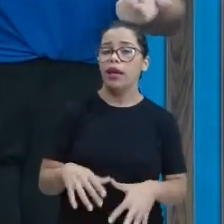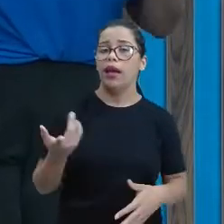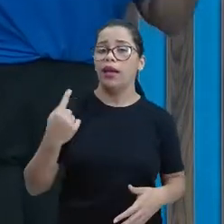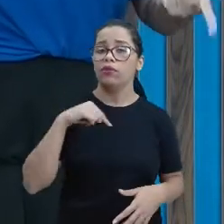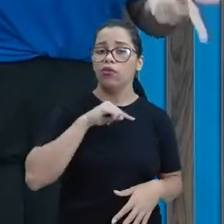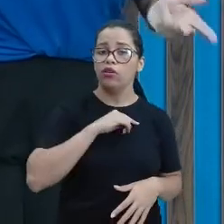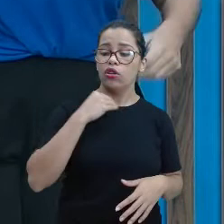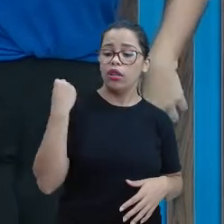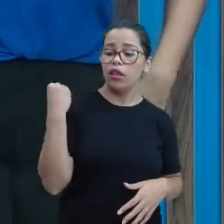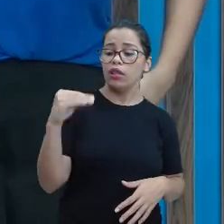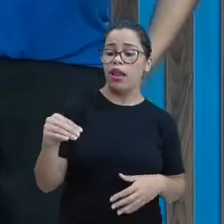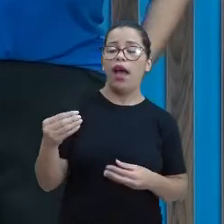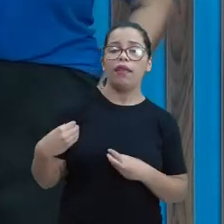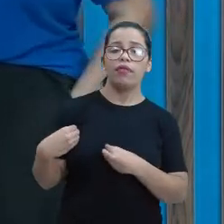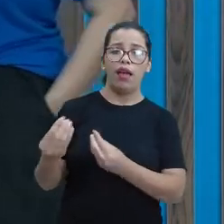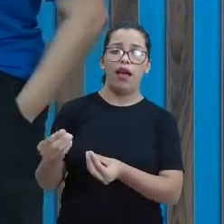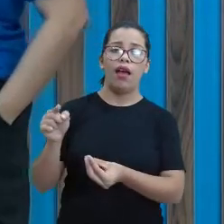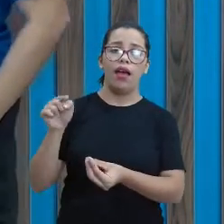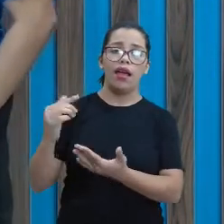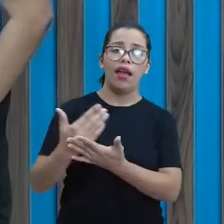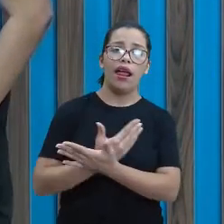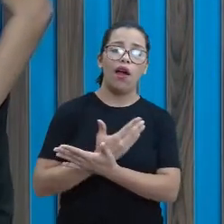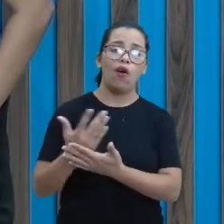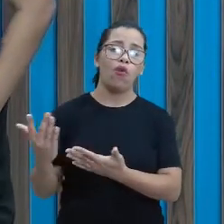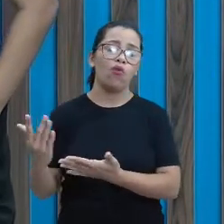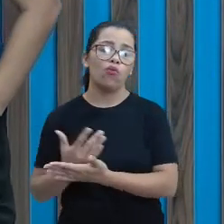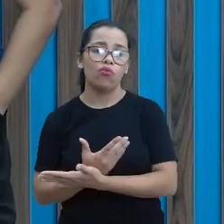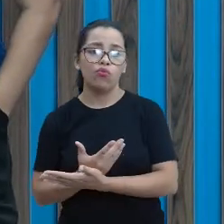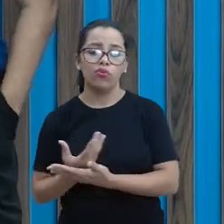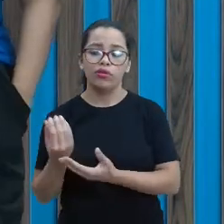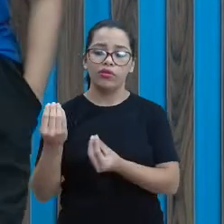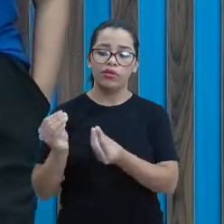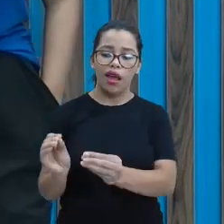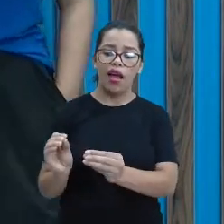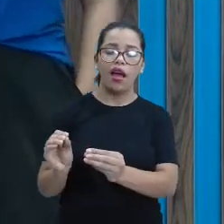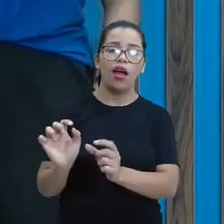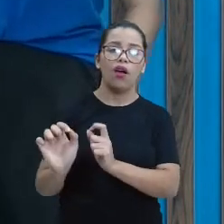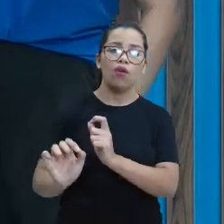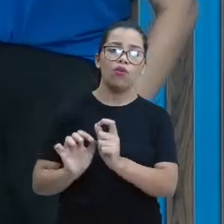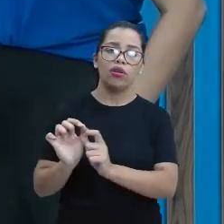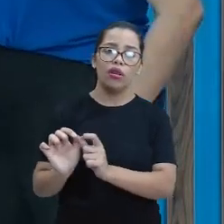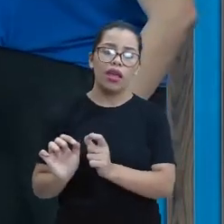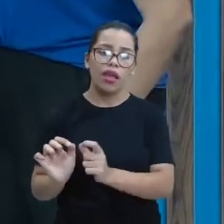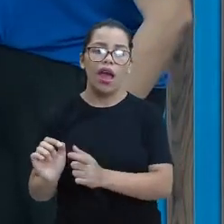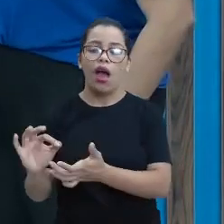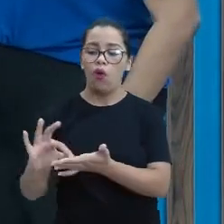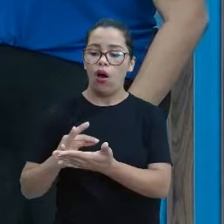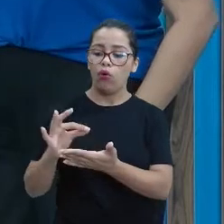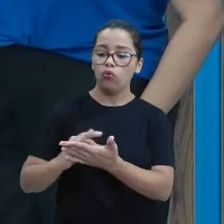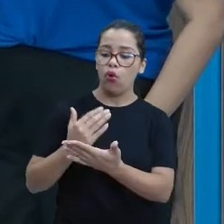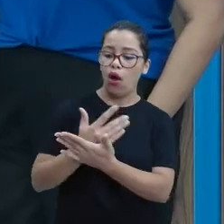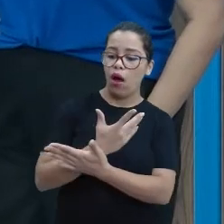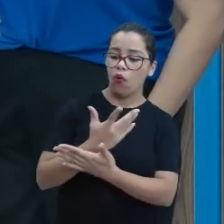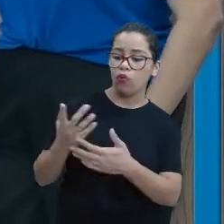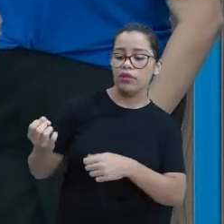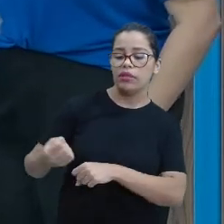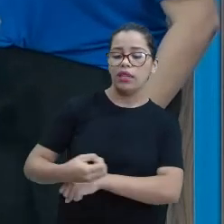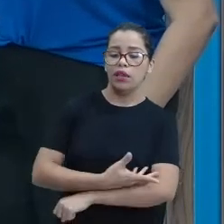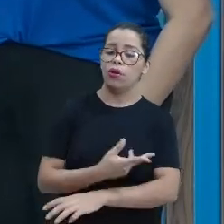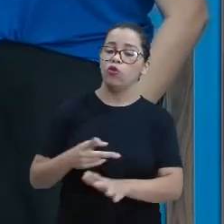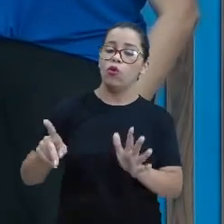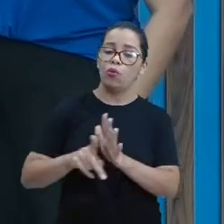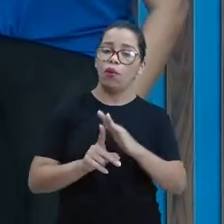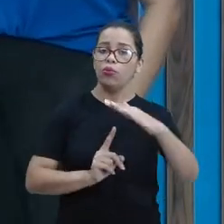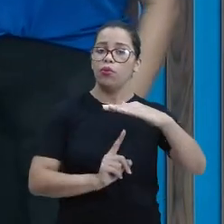visões dos narradores, né? A narrativa literária possui o que se pode chamar